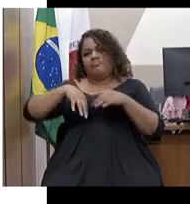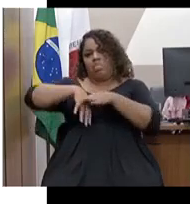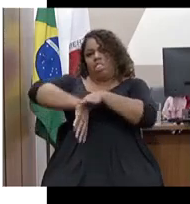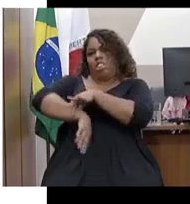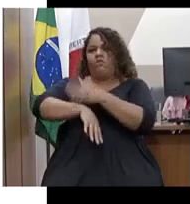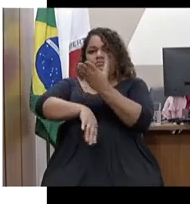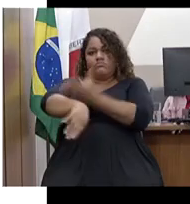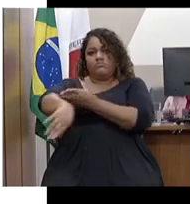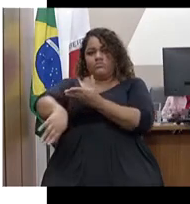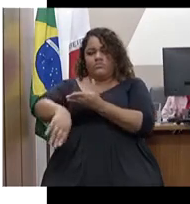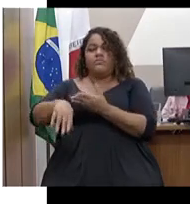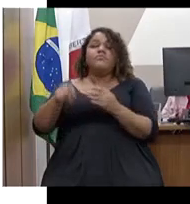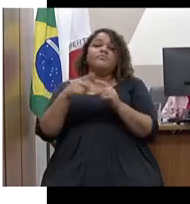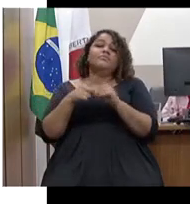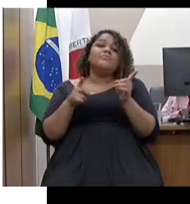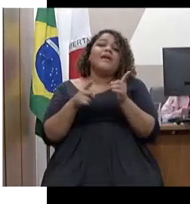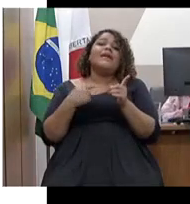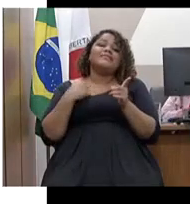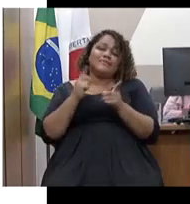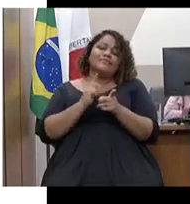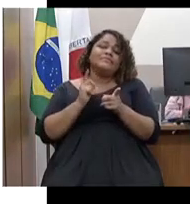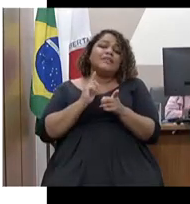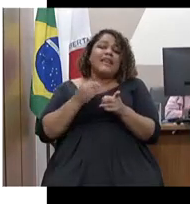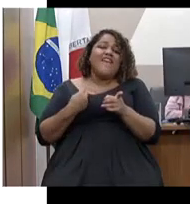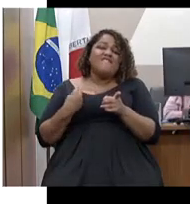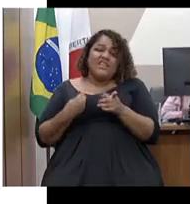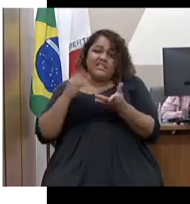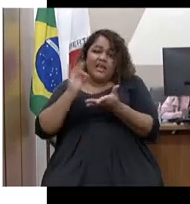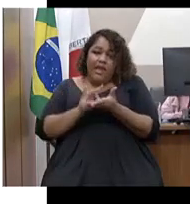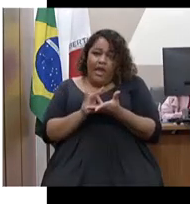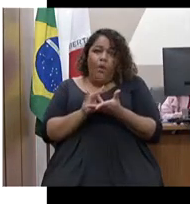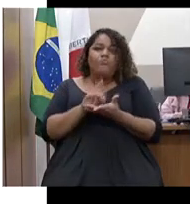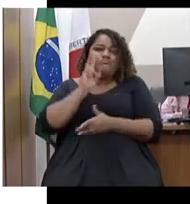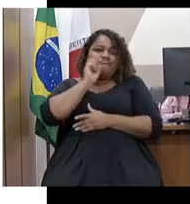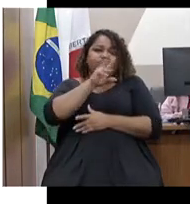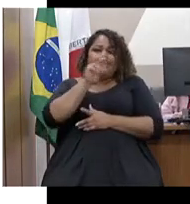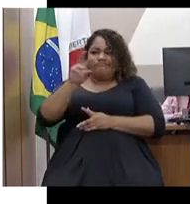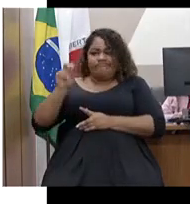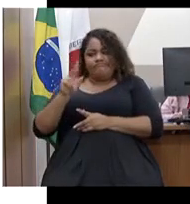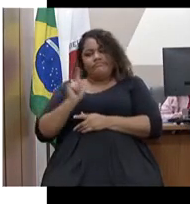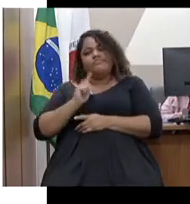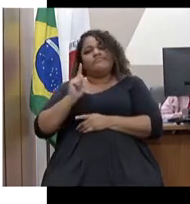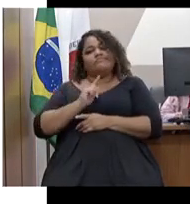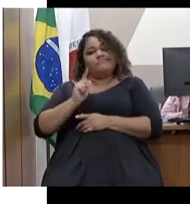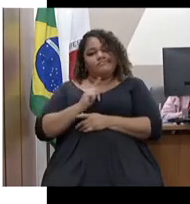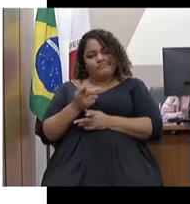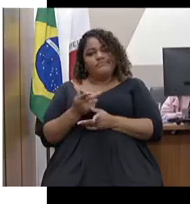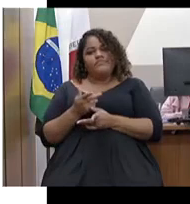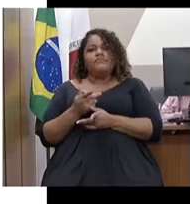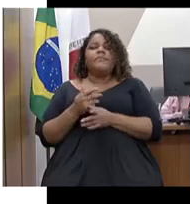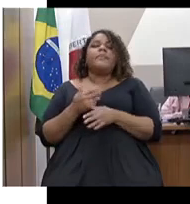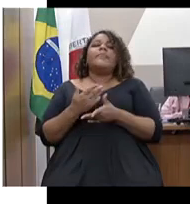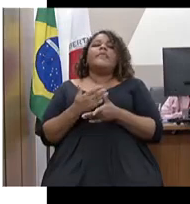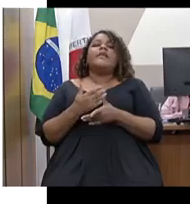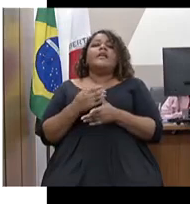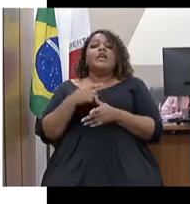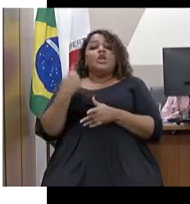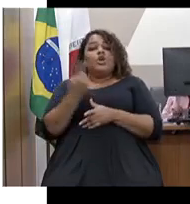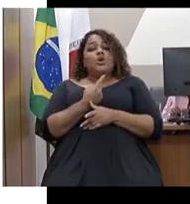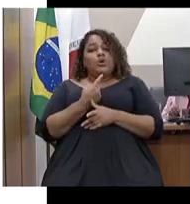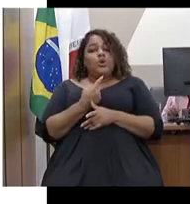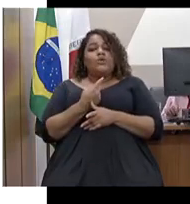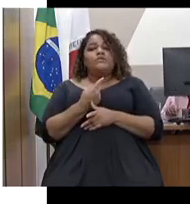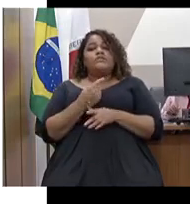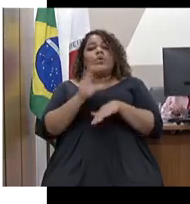é muito importante também a nossa Norma de construção civil é muito muito bem elaborada muito bem estruturada